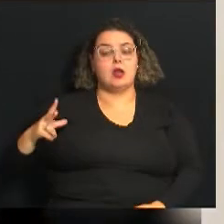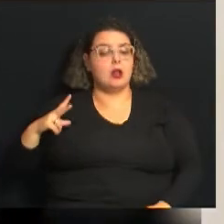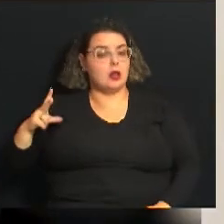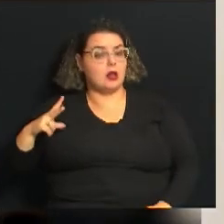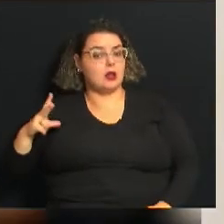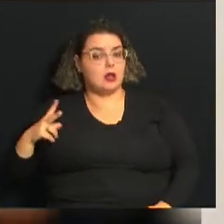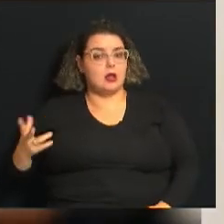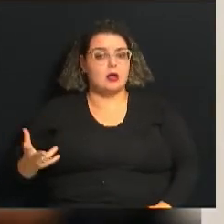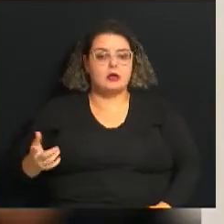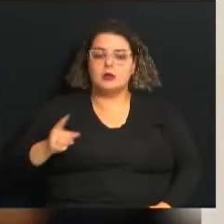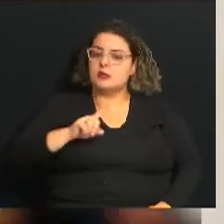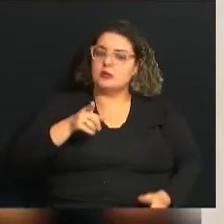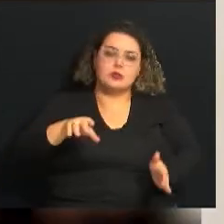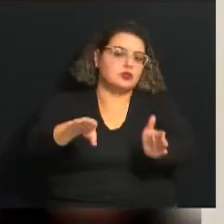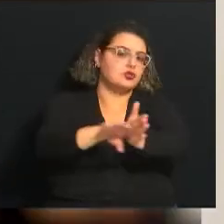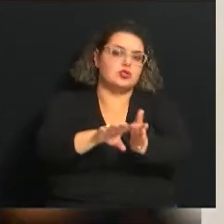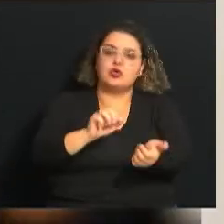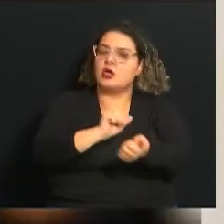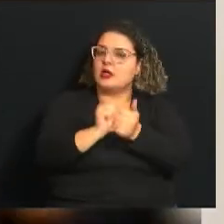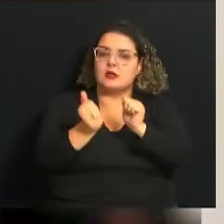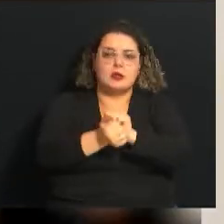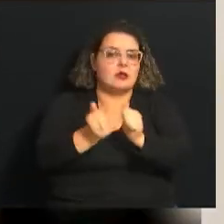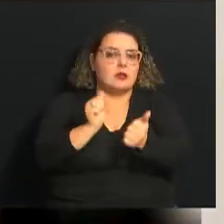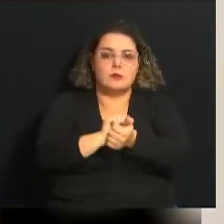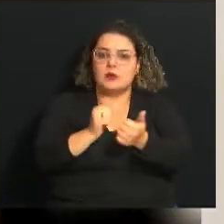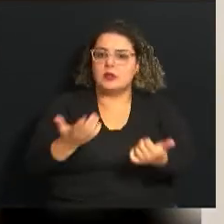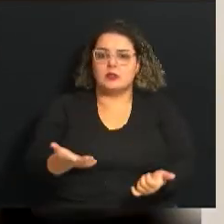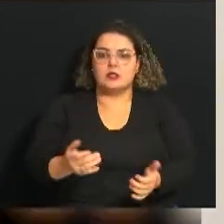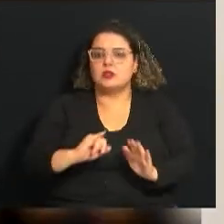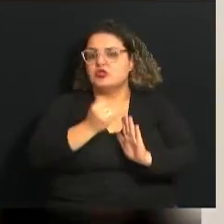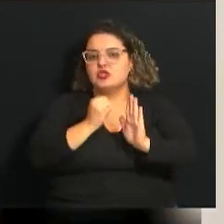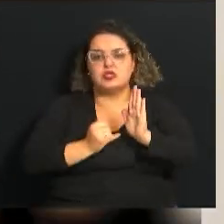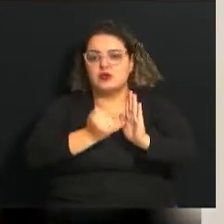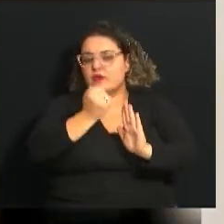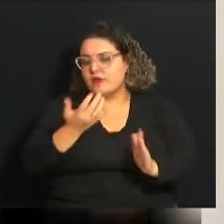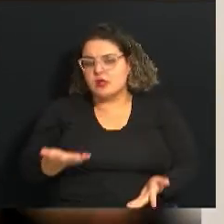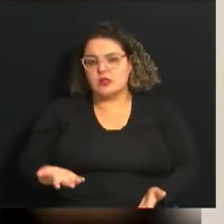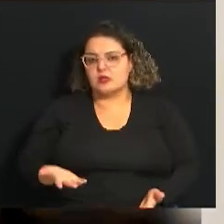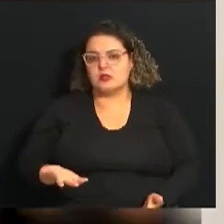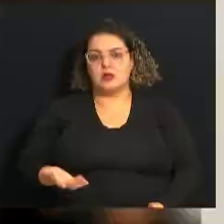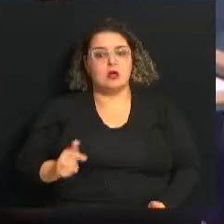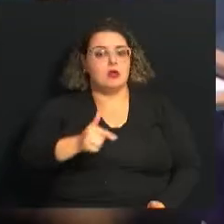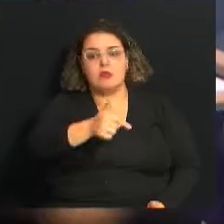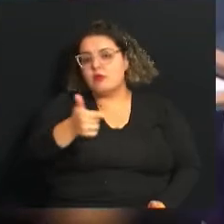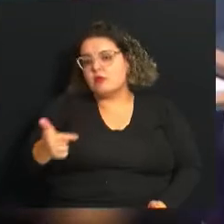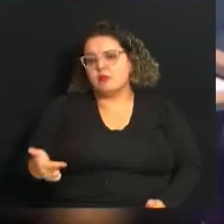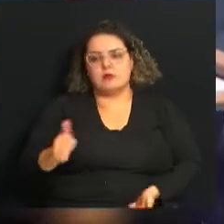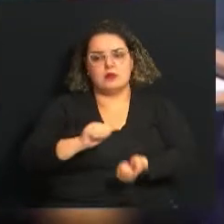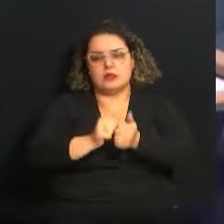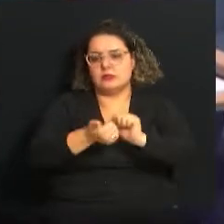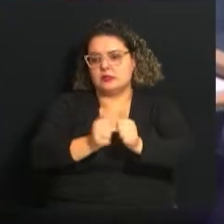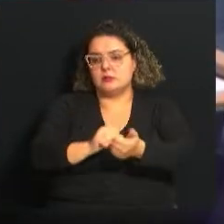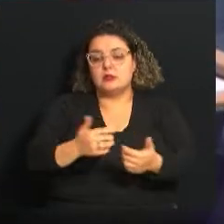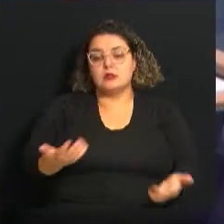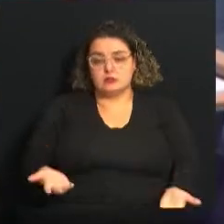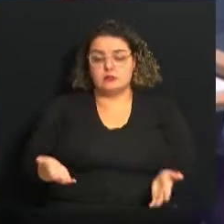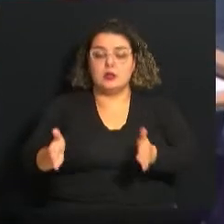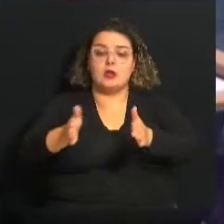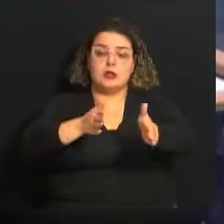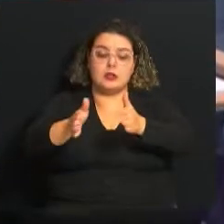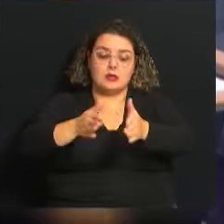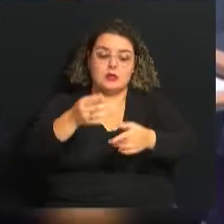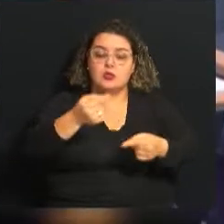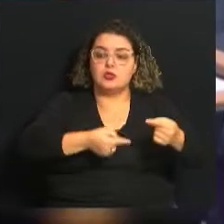não chegou a repor nem a inflação. A maioria não teve essa reposição. Durante a fase de discussão